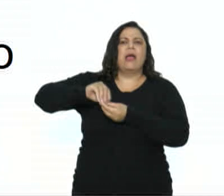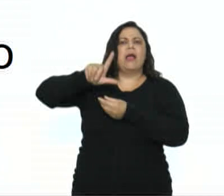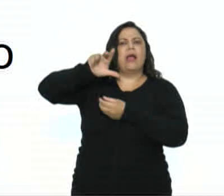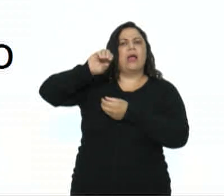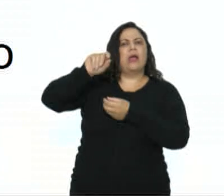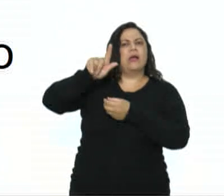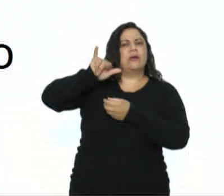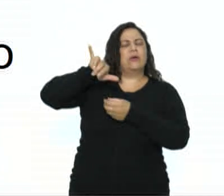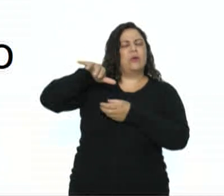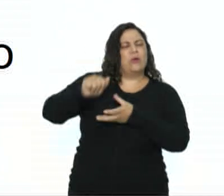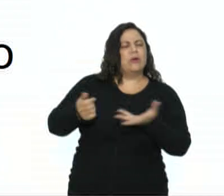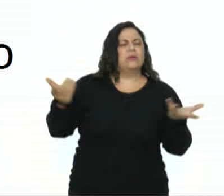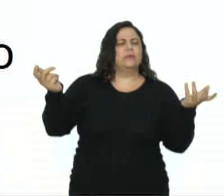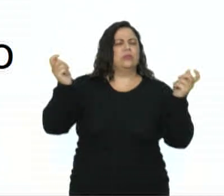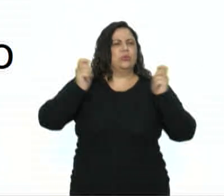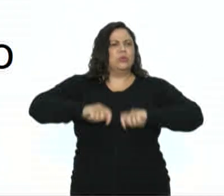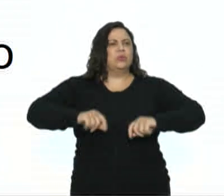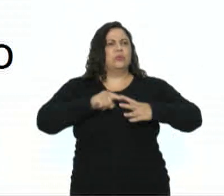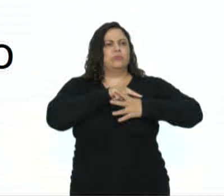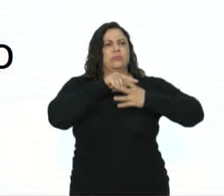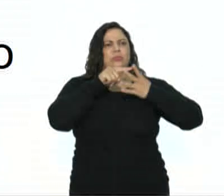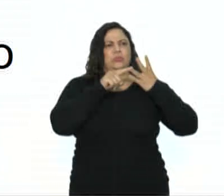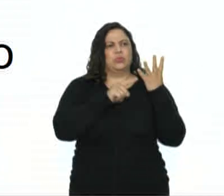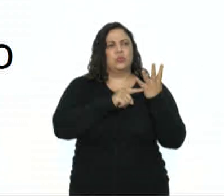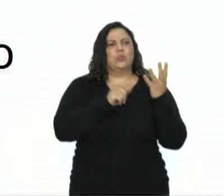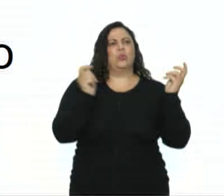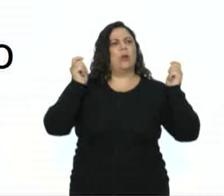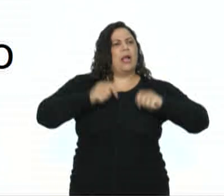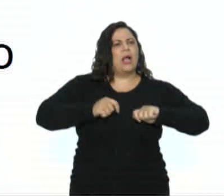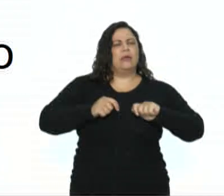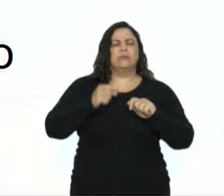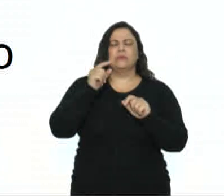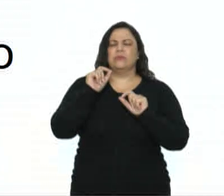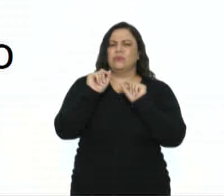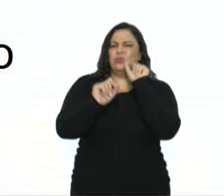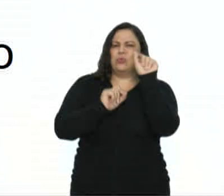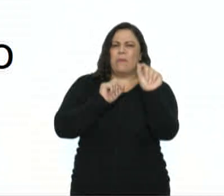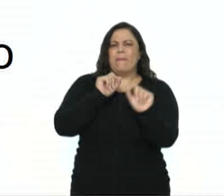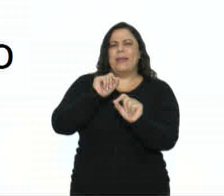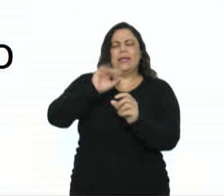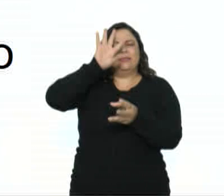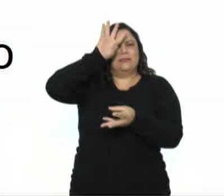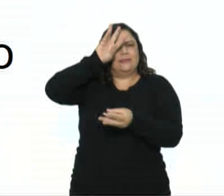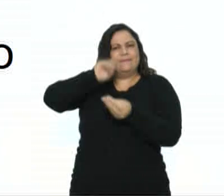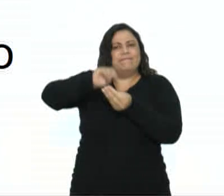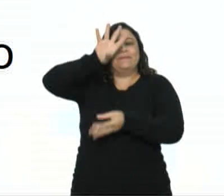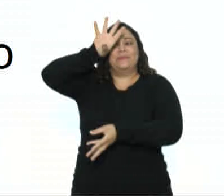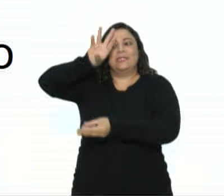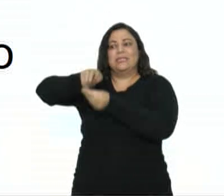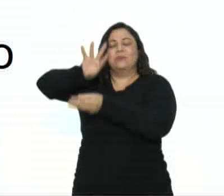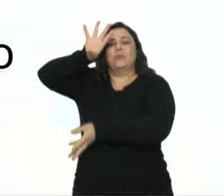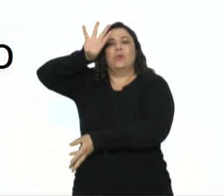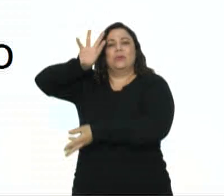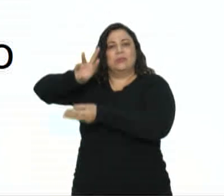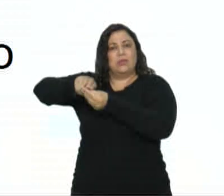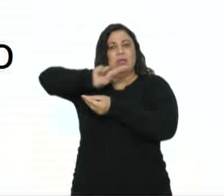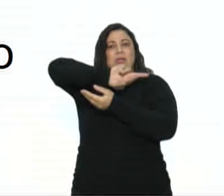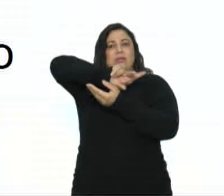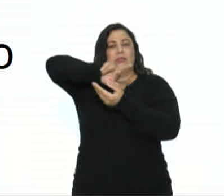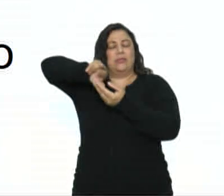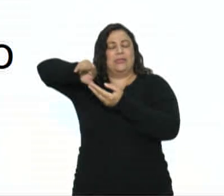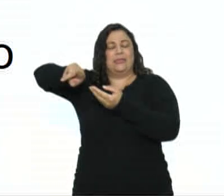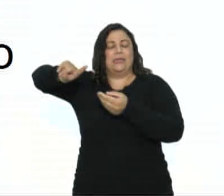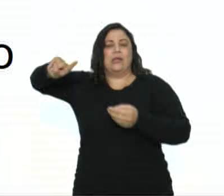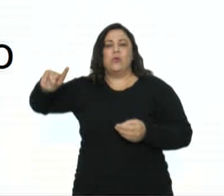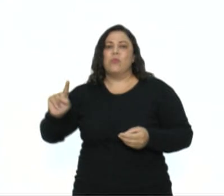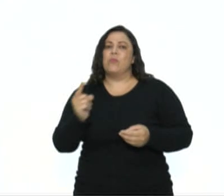4 seguintes, desde que tomasse a firme e constante resolução de não deixar uma só vez